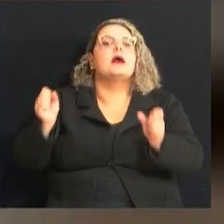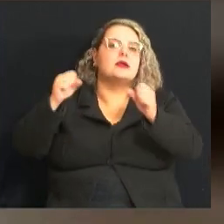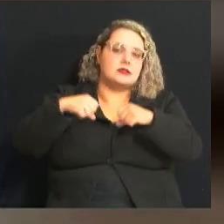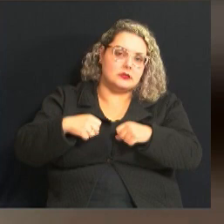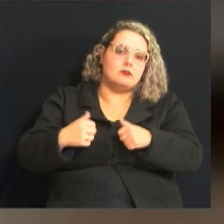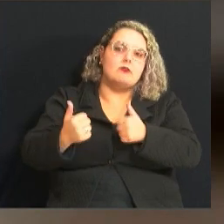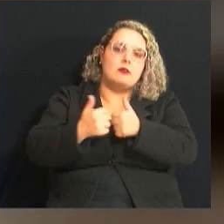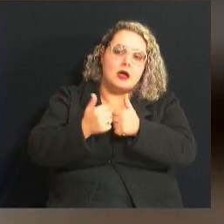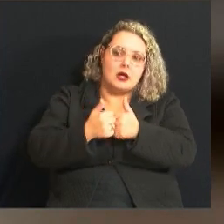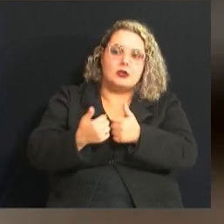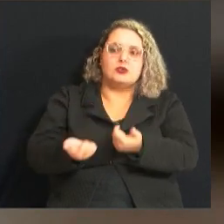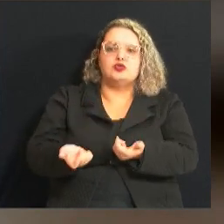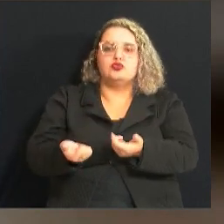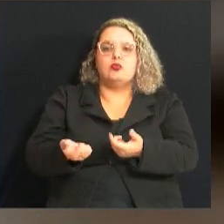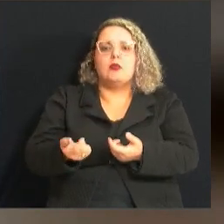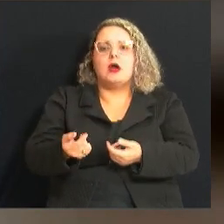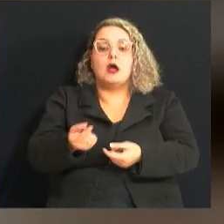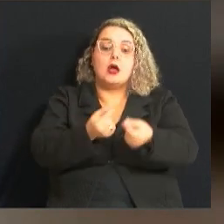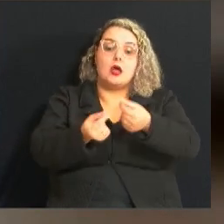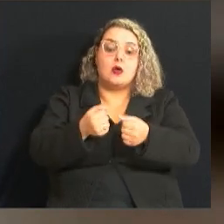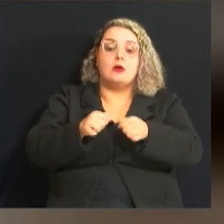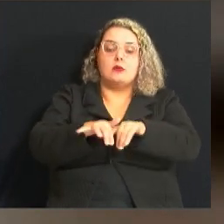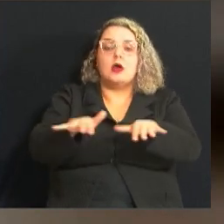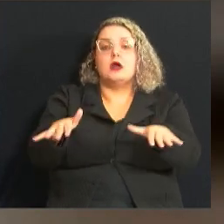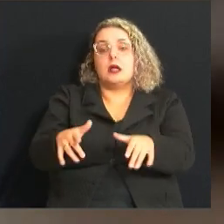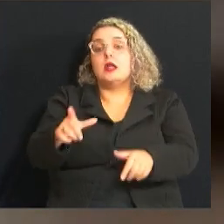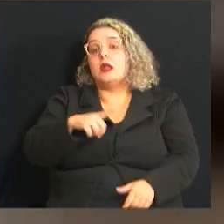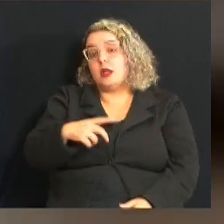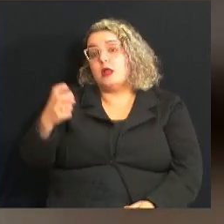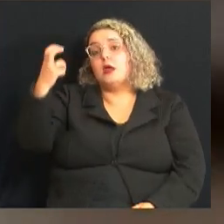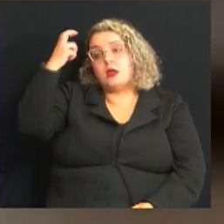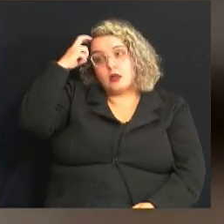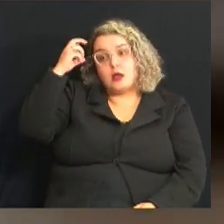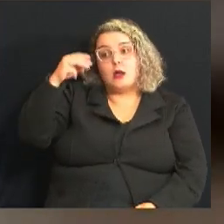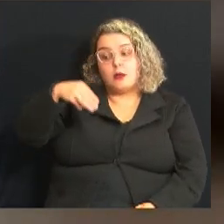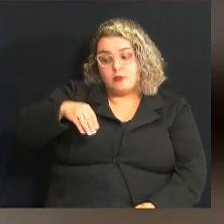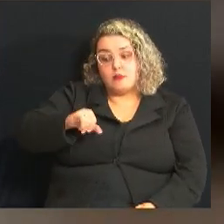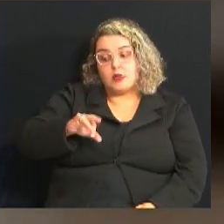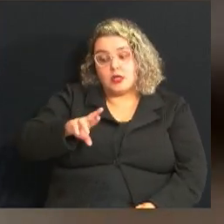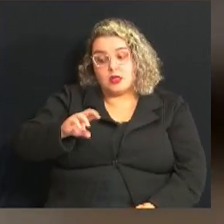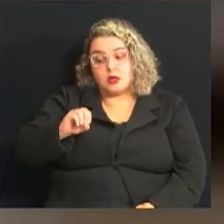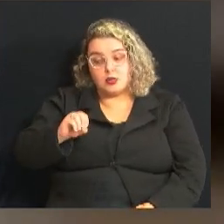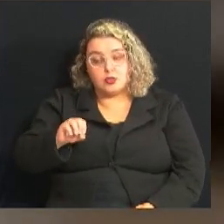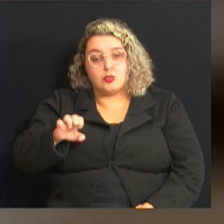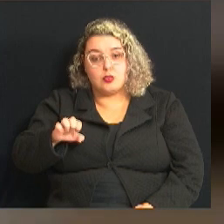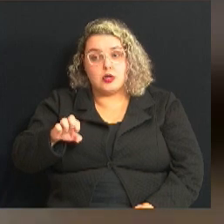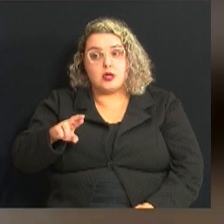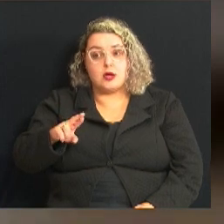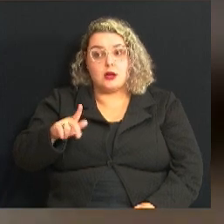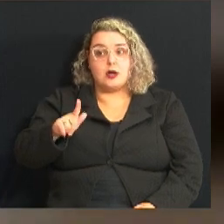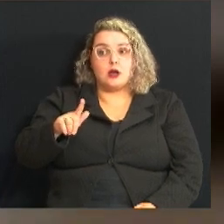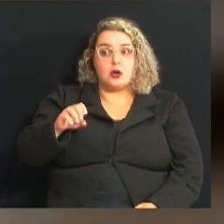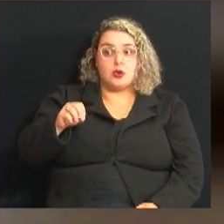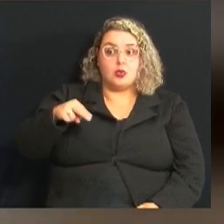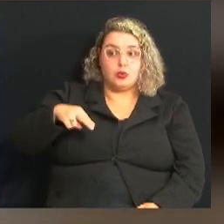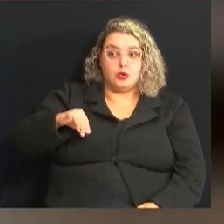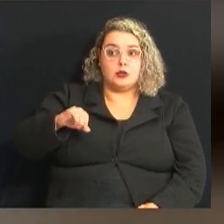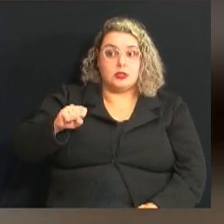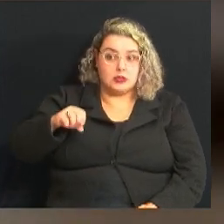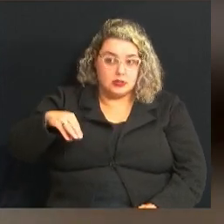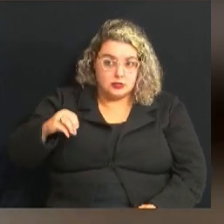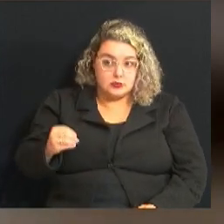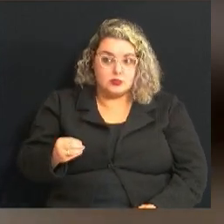economia circular, em que a gente pode ter culturas de micro-organismos retiradas do intestino desses insetos e aí fazer